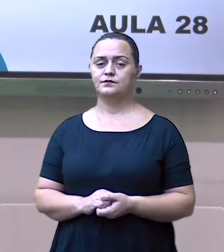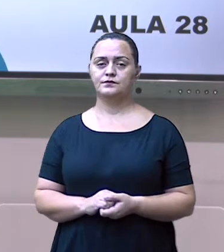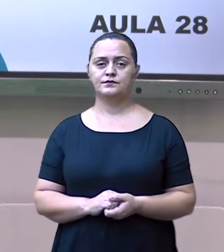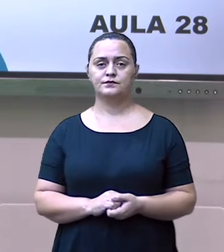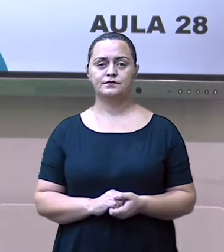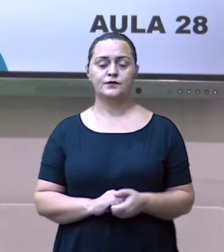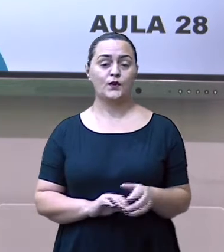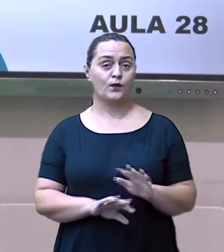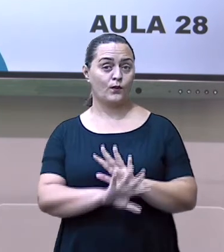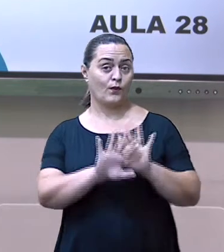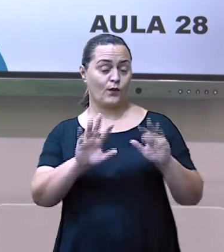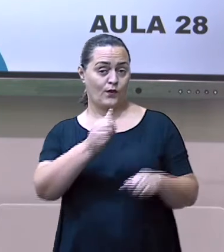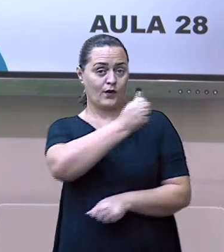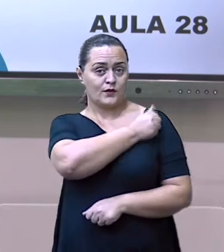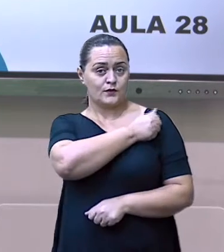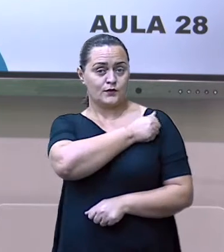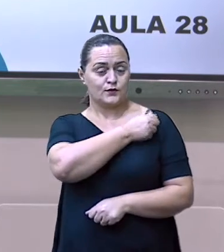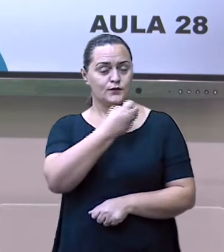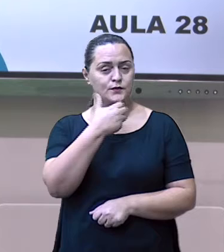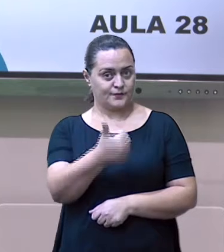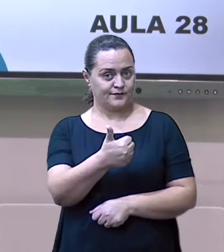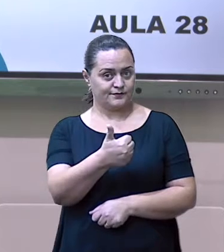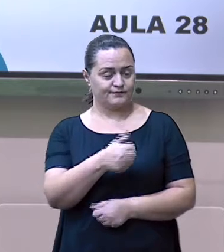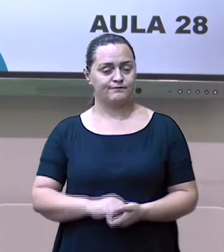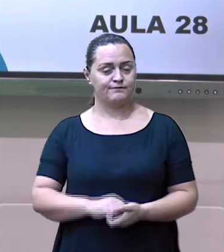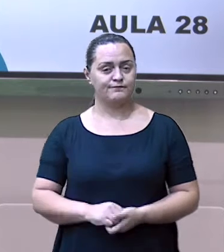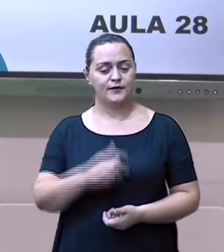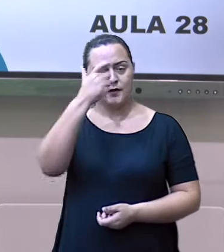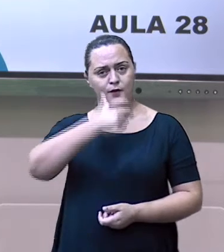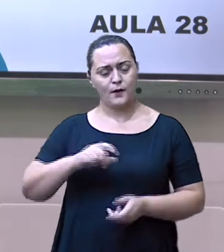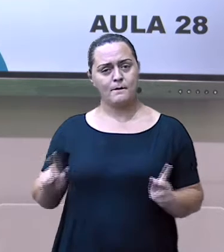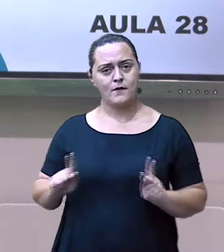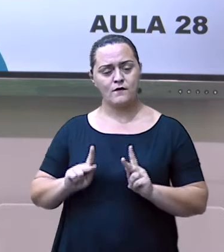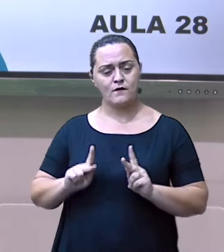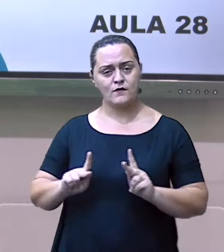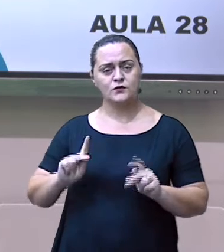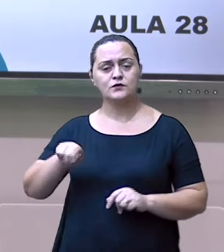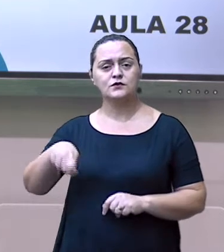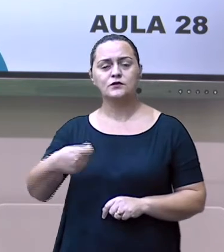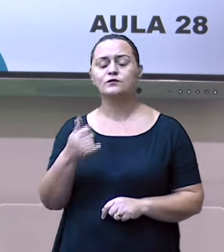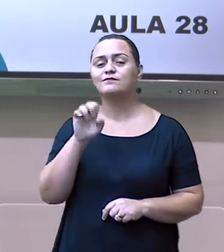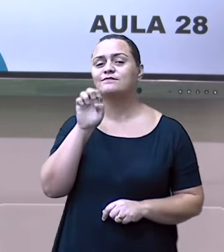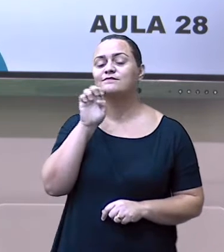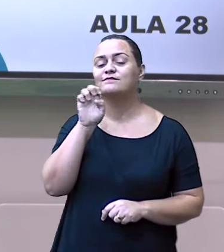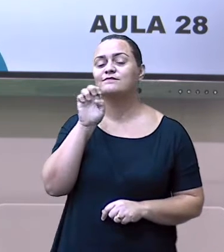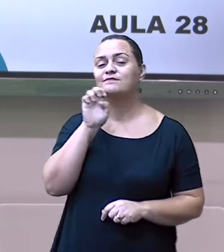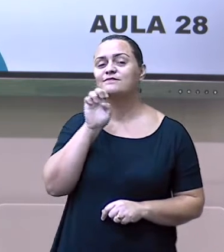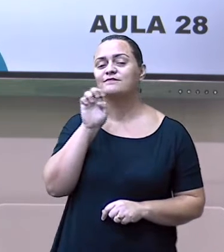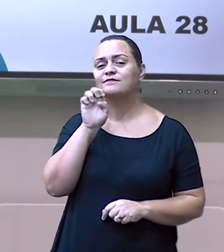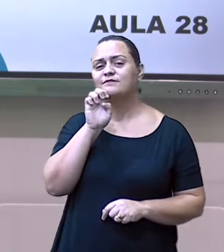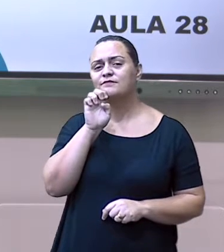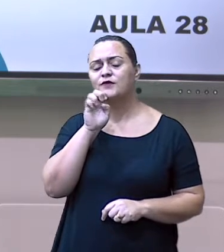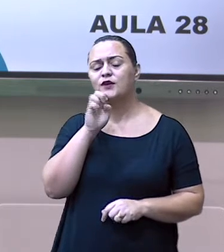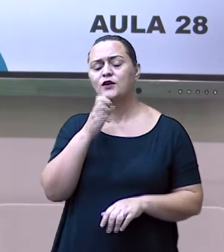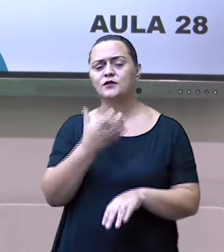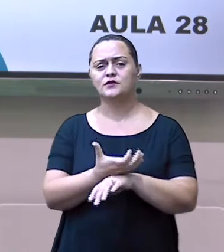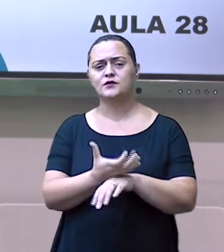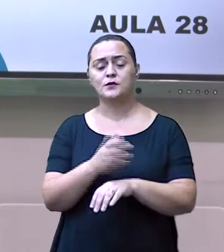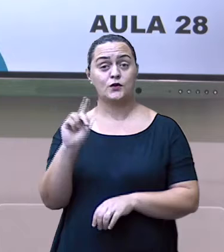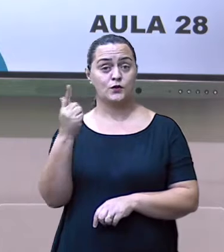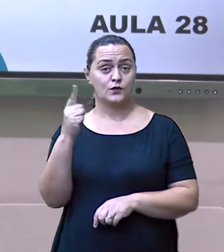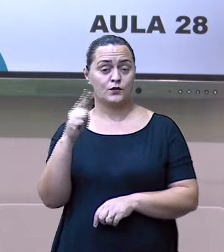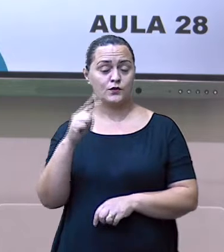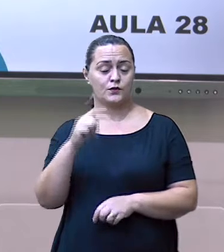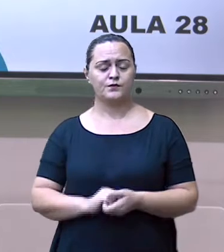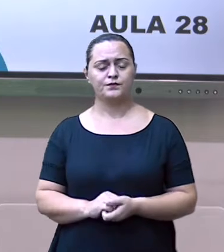Olá, estudante. Tudo bem? Eu sou Eliane, sua professora de Geografia. E essa é a